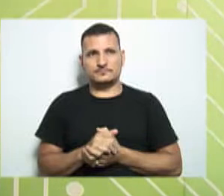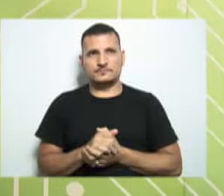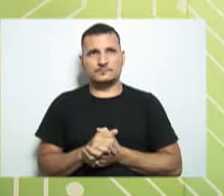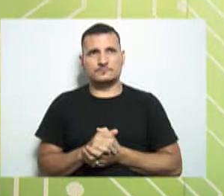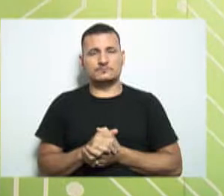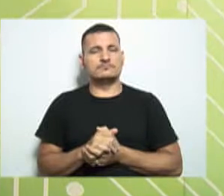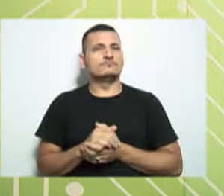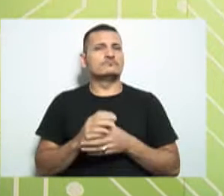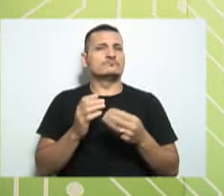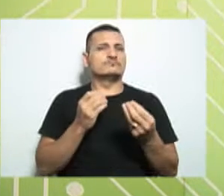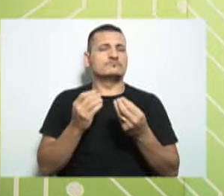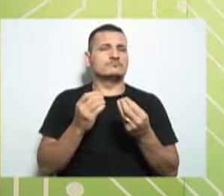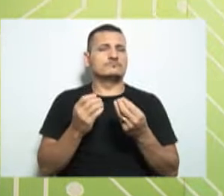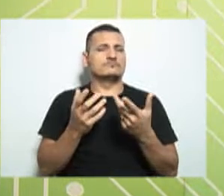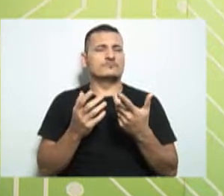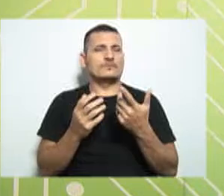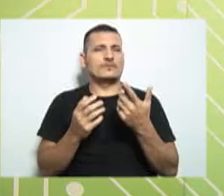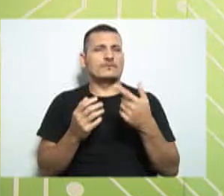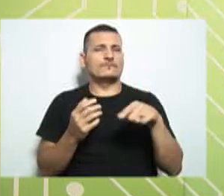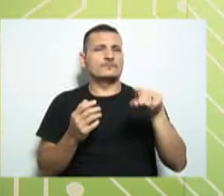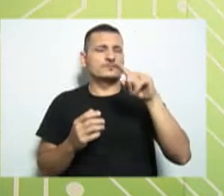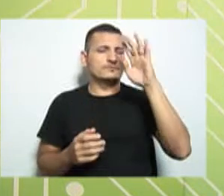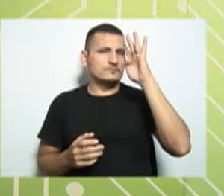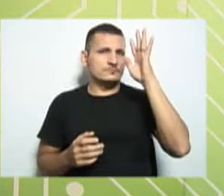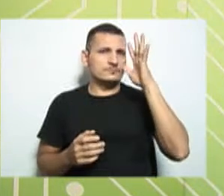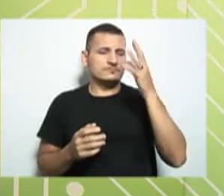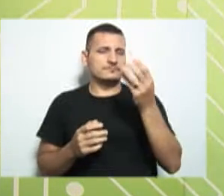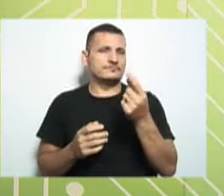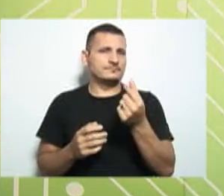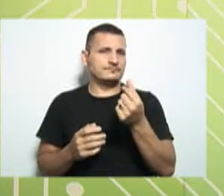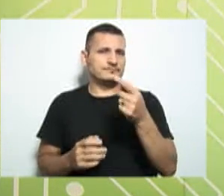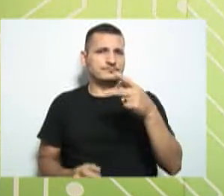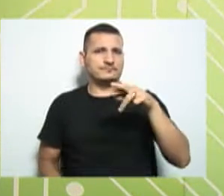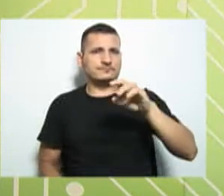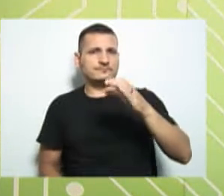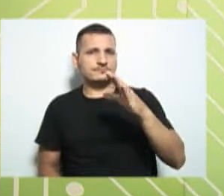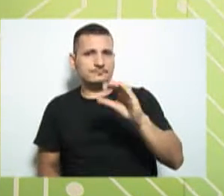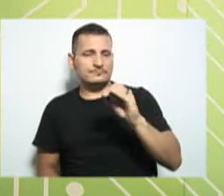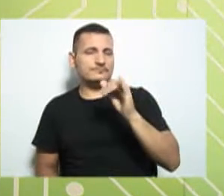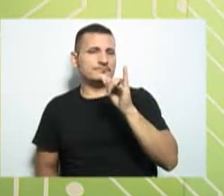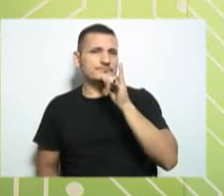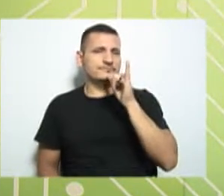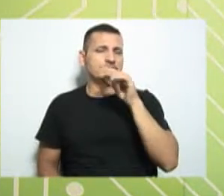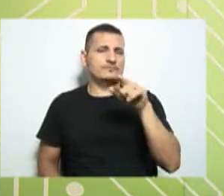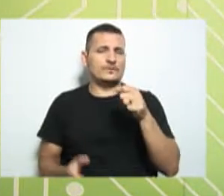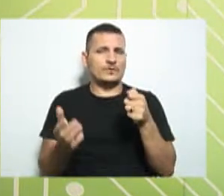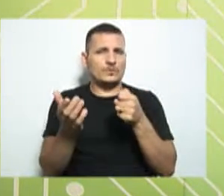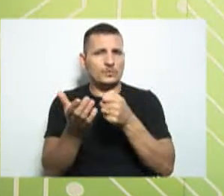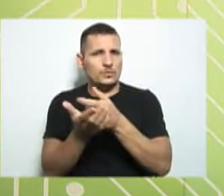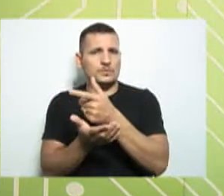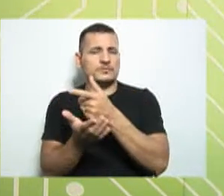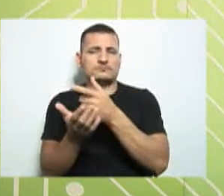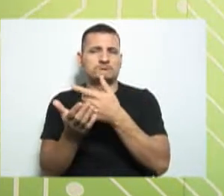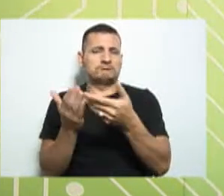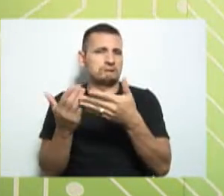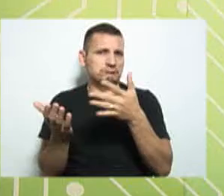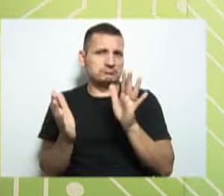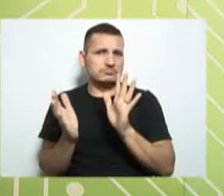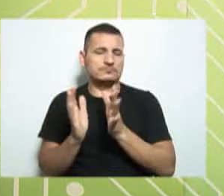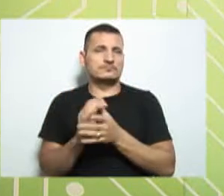Como é que vocês imaginam que é feita uma formação de preço? Quando vocês compram algo e vocês pretendem